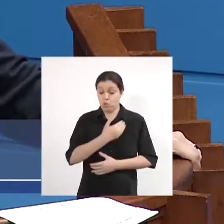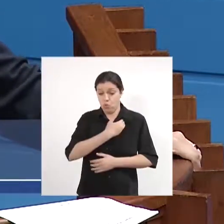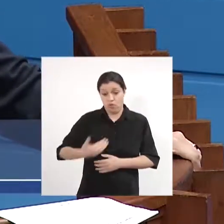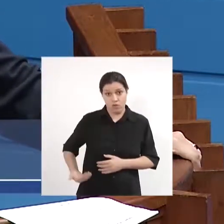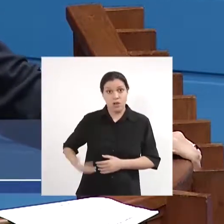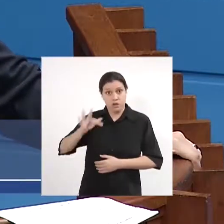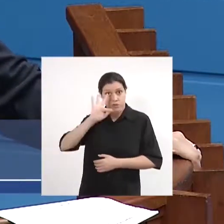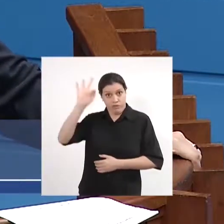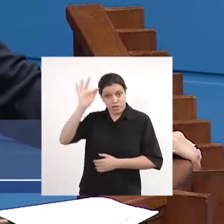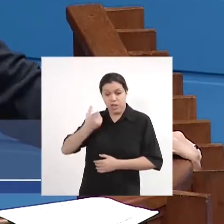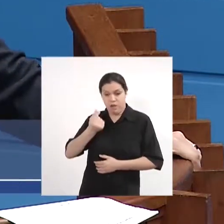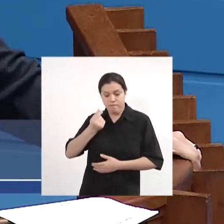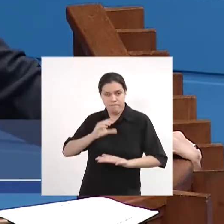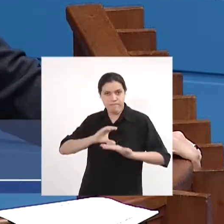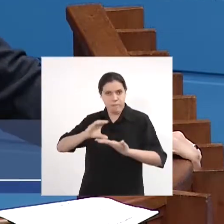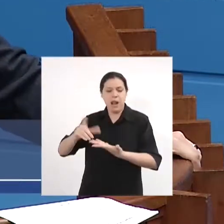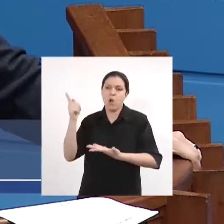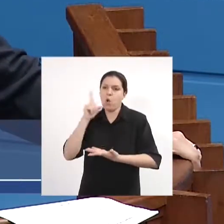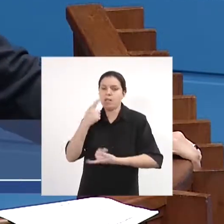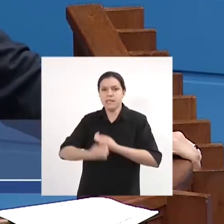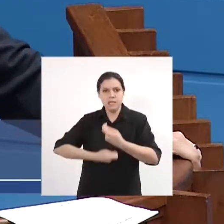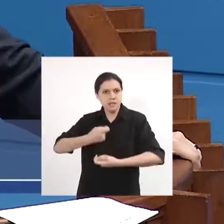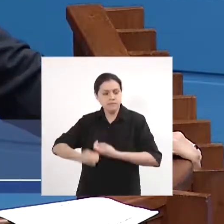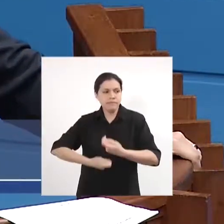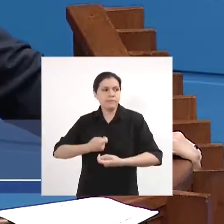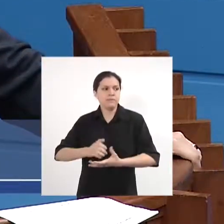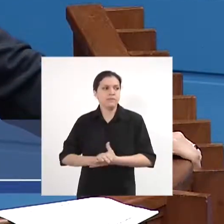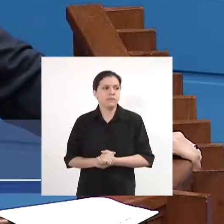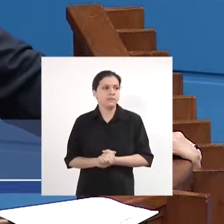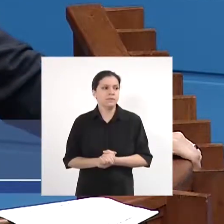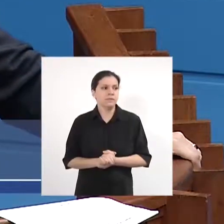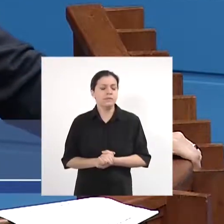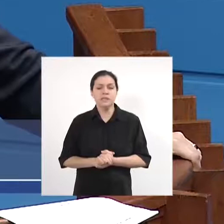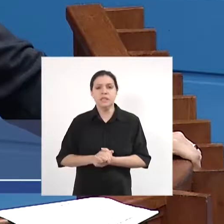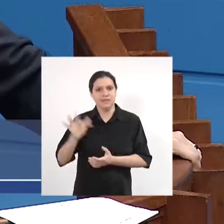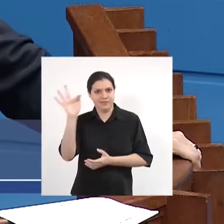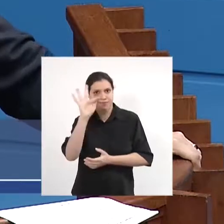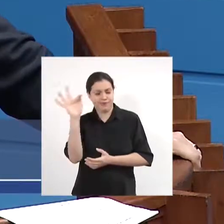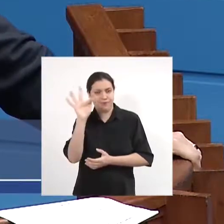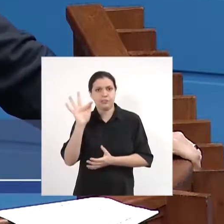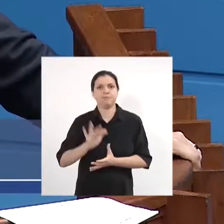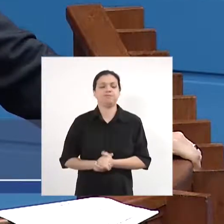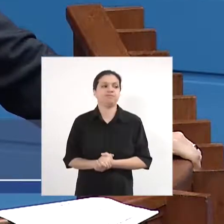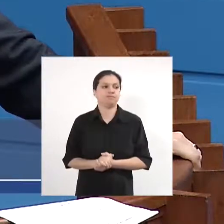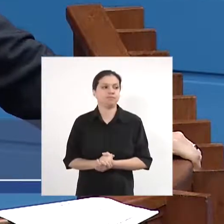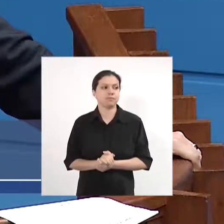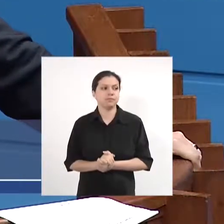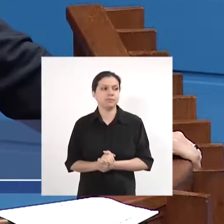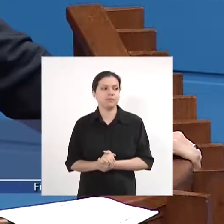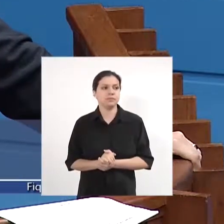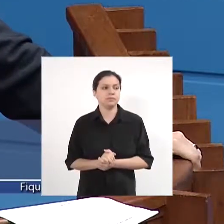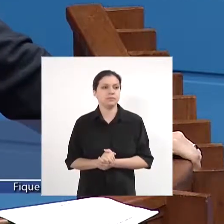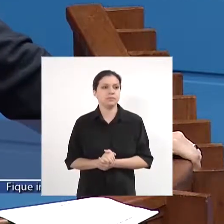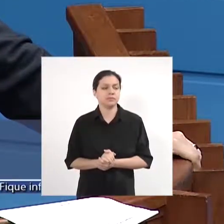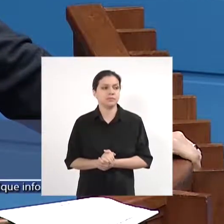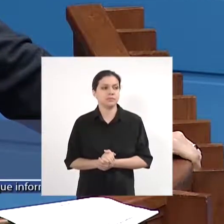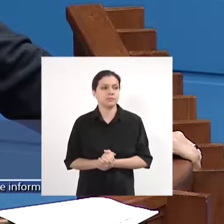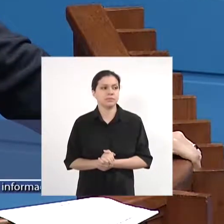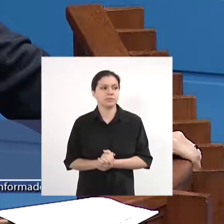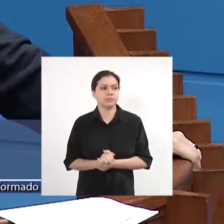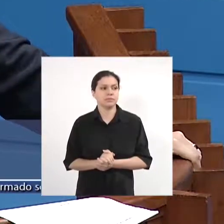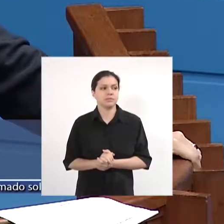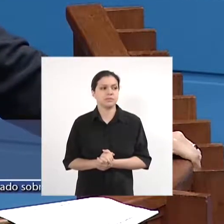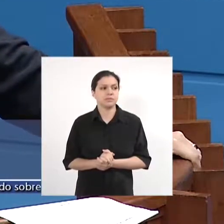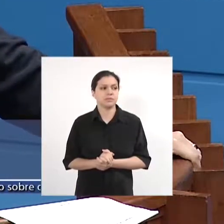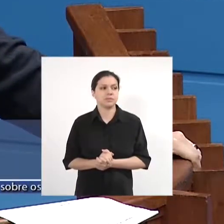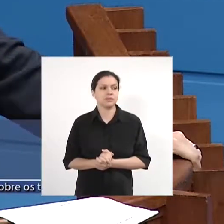para administrar, para fazer a gestão da universidade, e dentro de uma